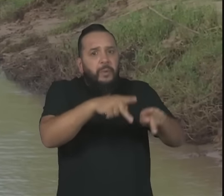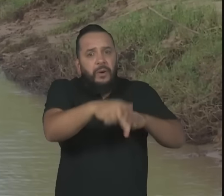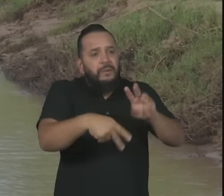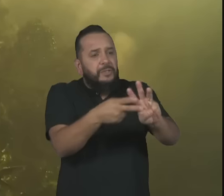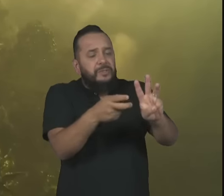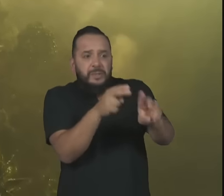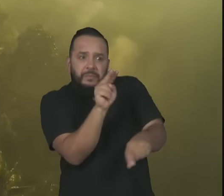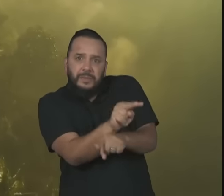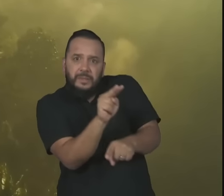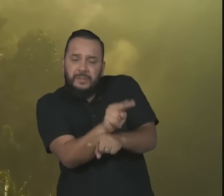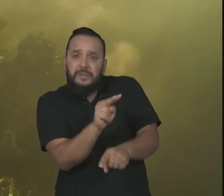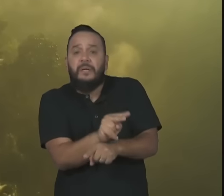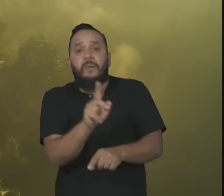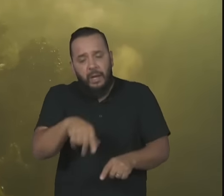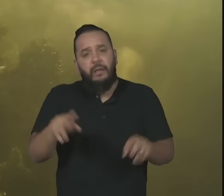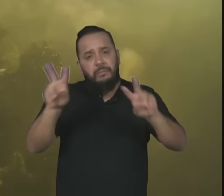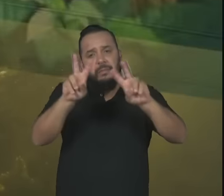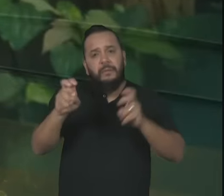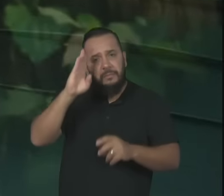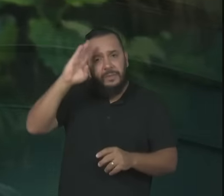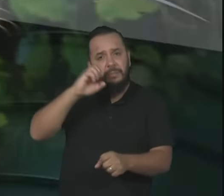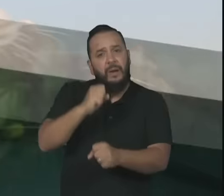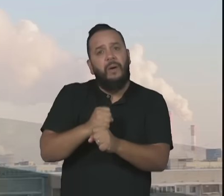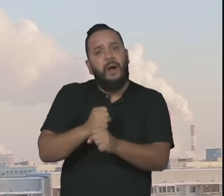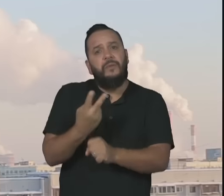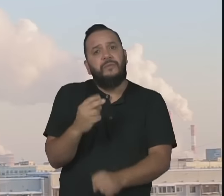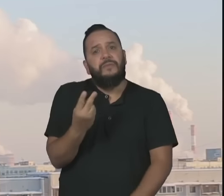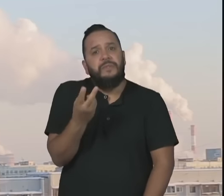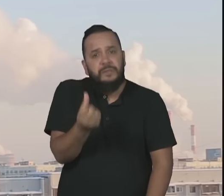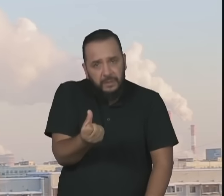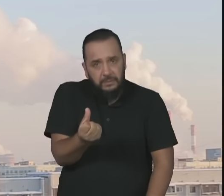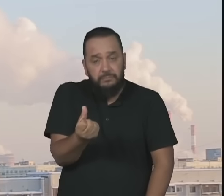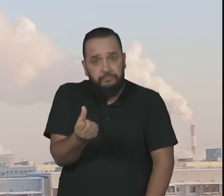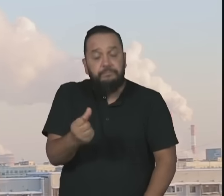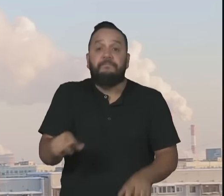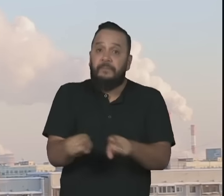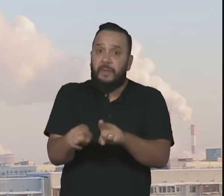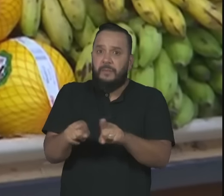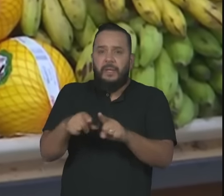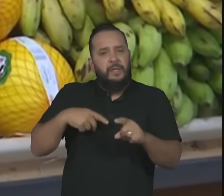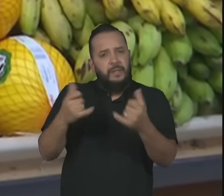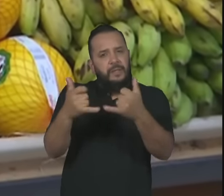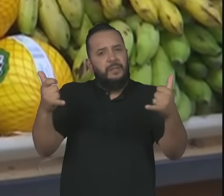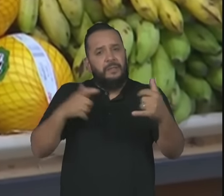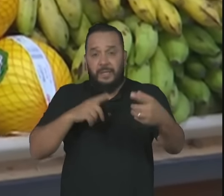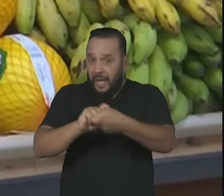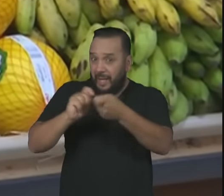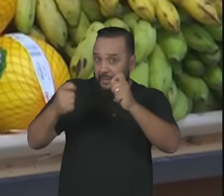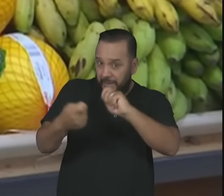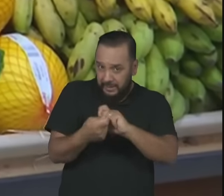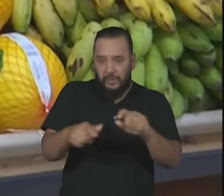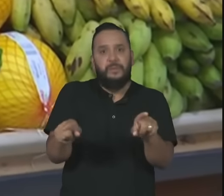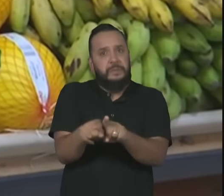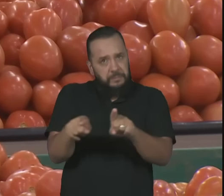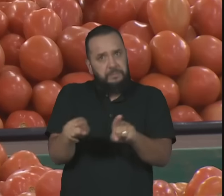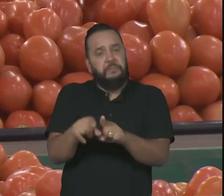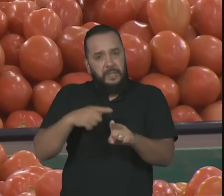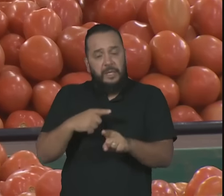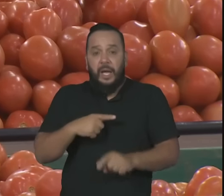de destaque de 2026. A transição energética e a produção de alimentos